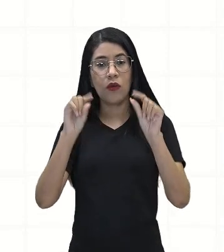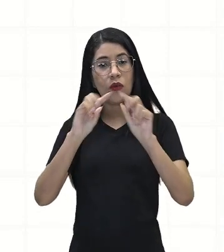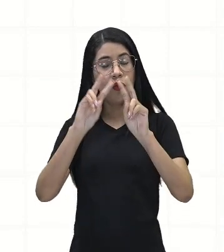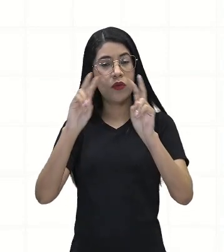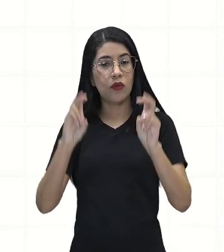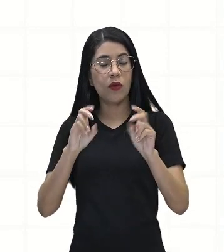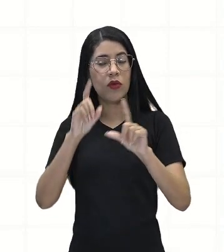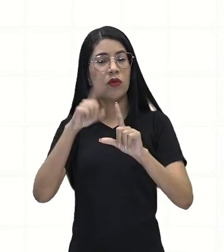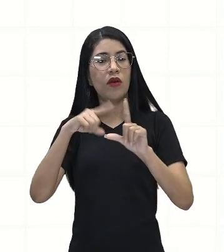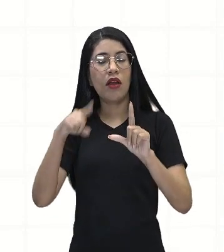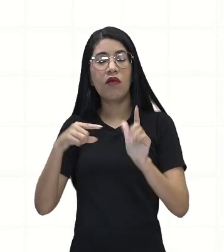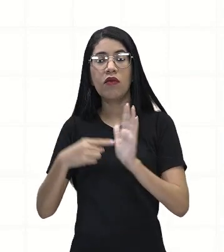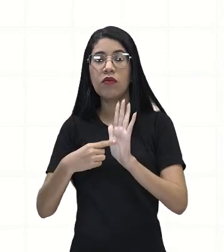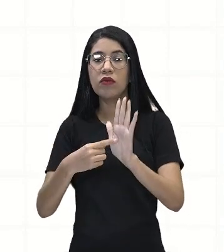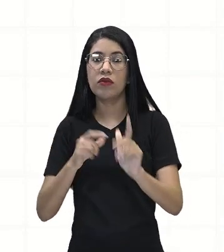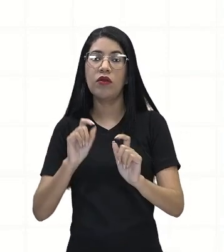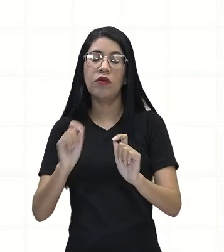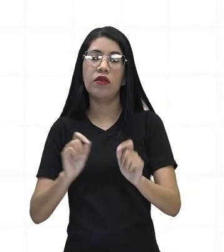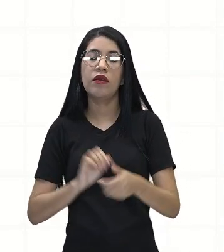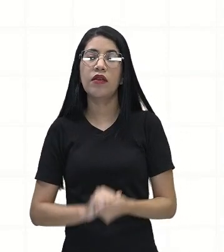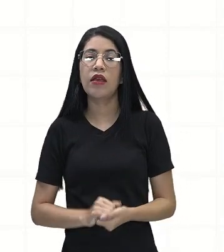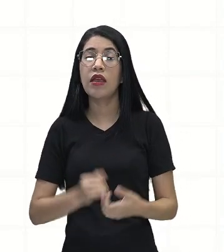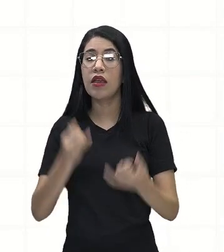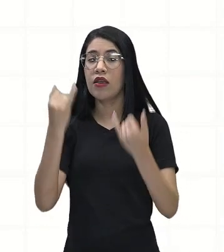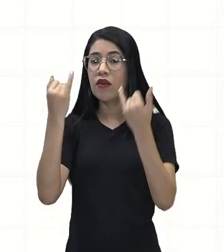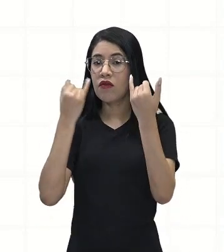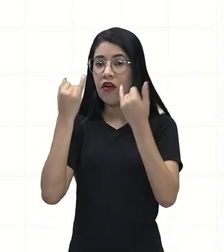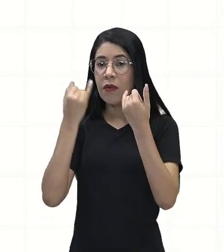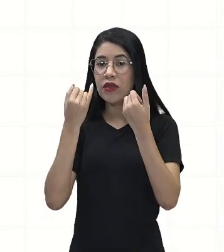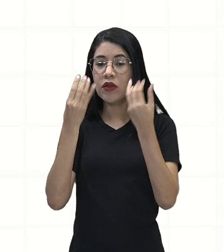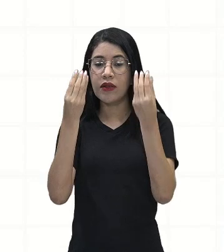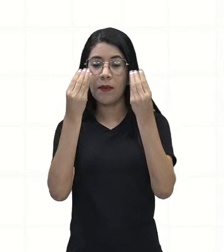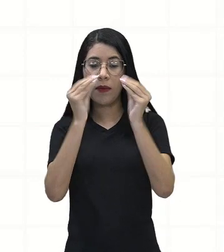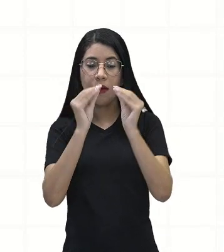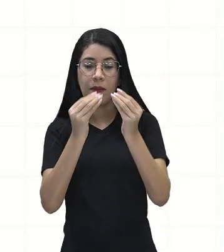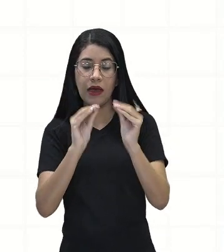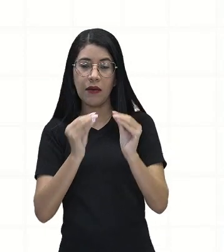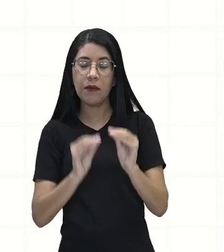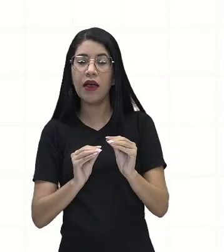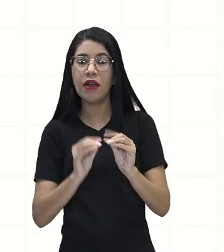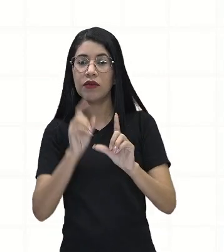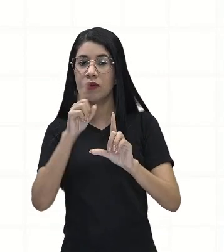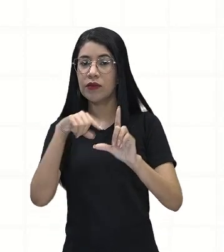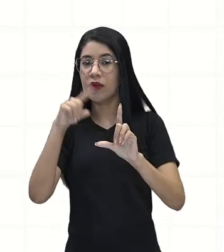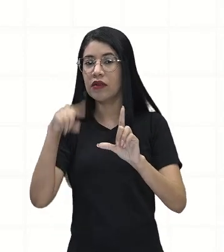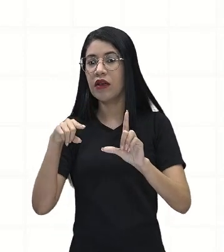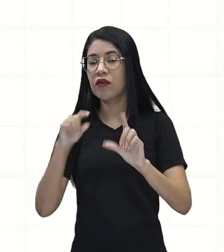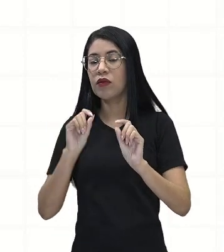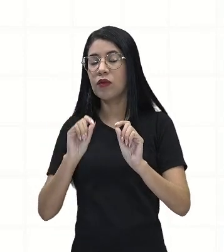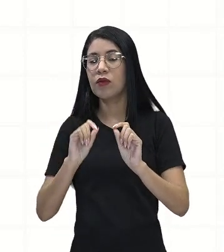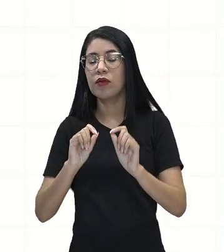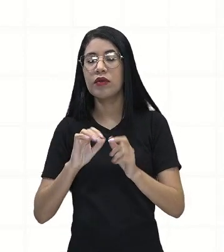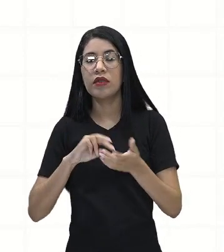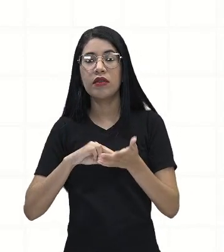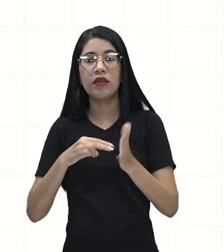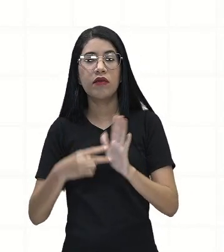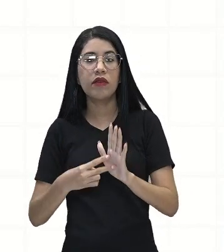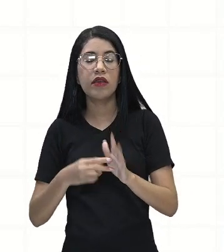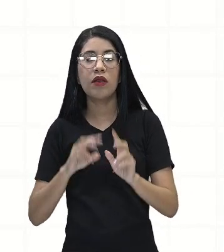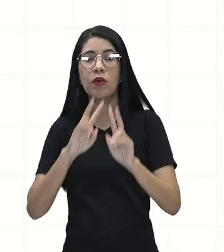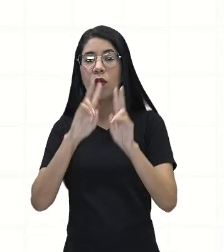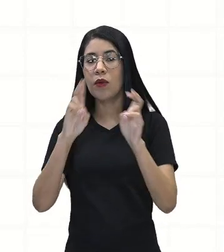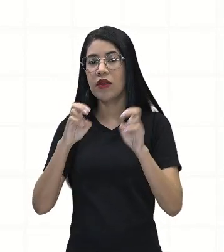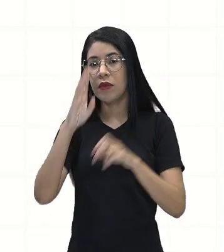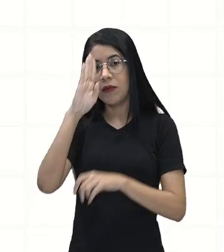Que ele vai indicar quais são as informações que estão contidas no gráfico, ou seja, qual é a temática